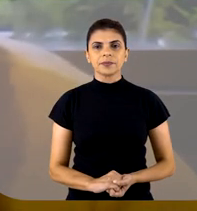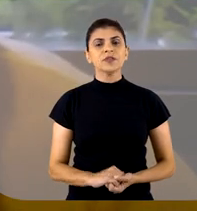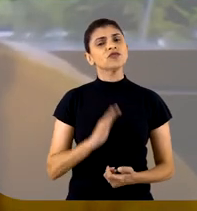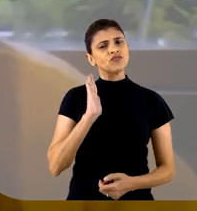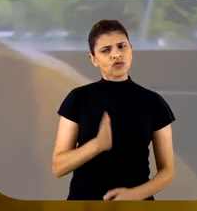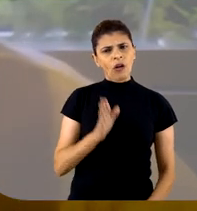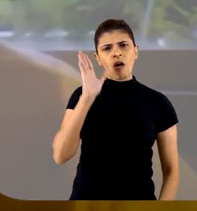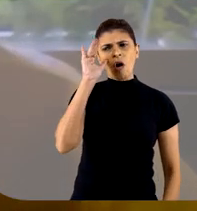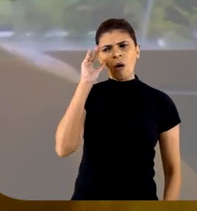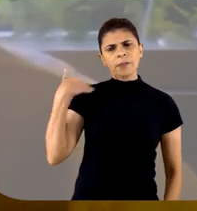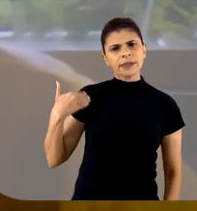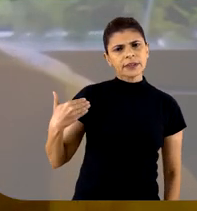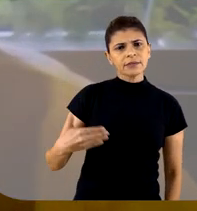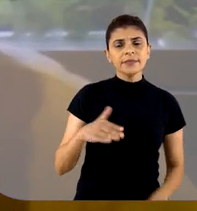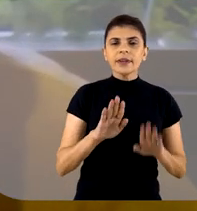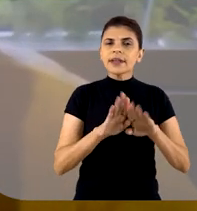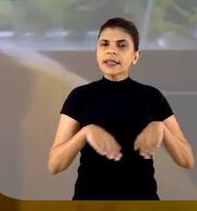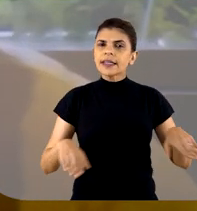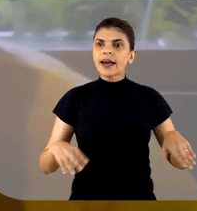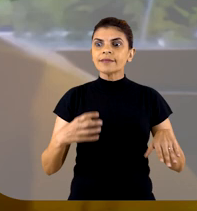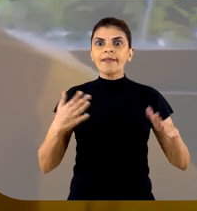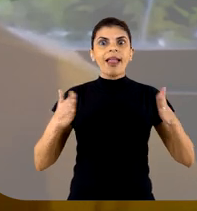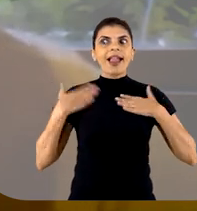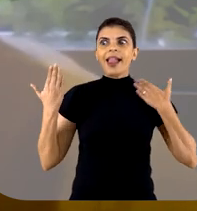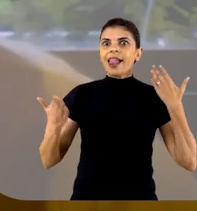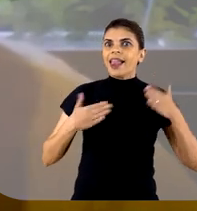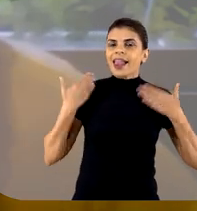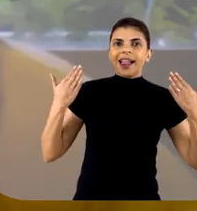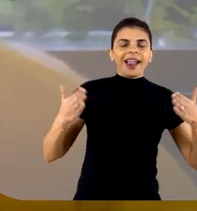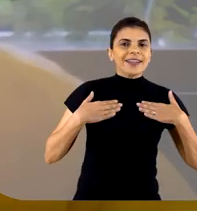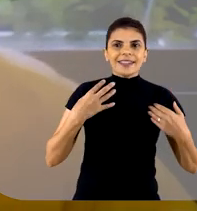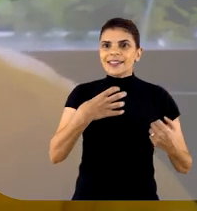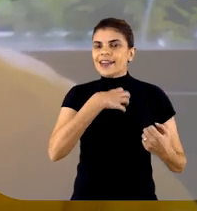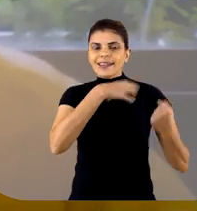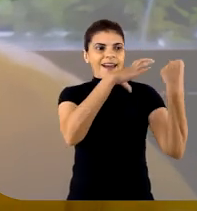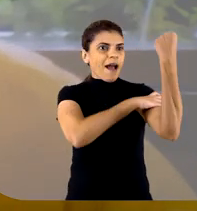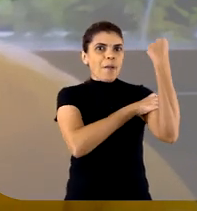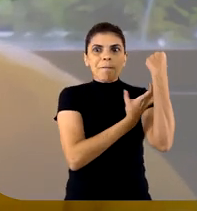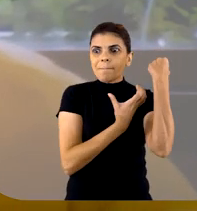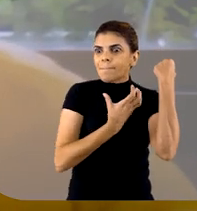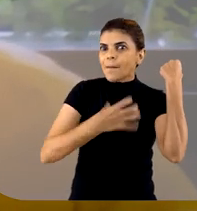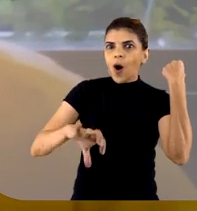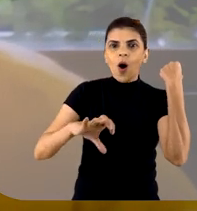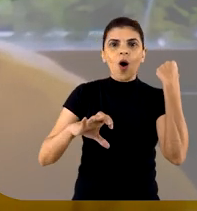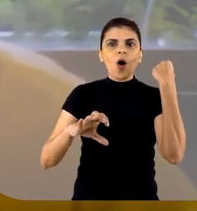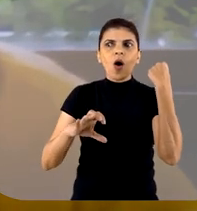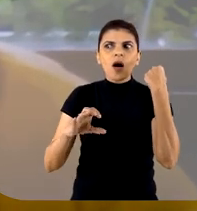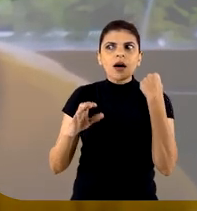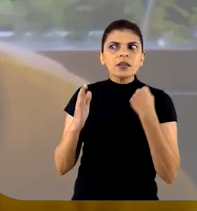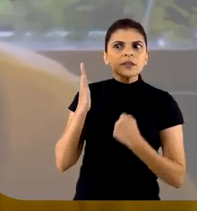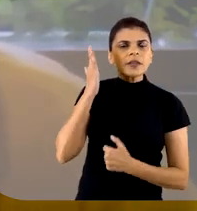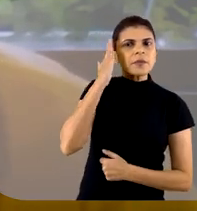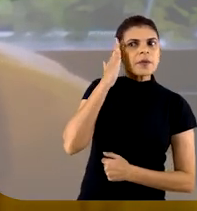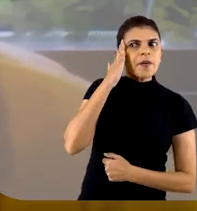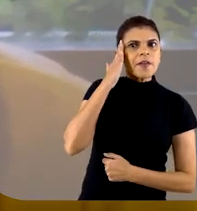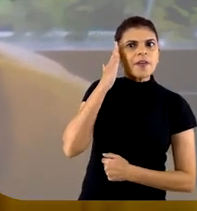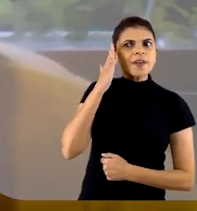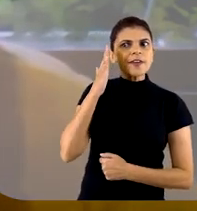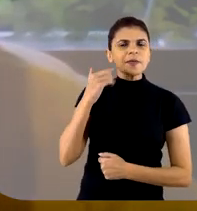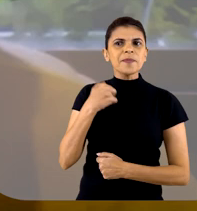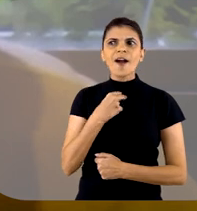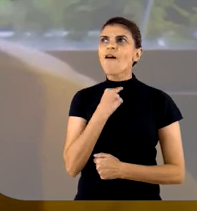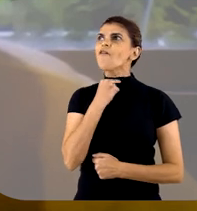A gente tem observado que as crianças ficam entusiasmadas, empoderadas quando elas escutam a sua